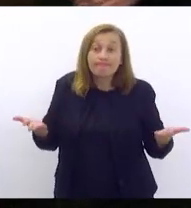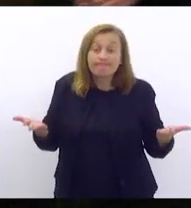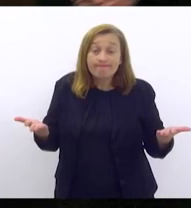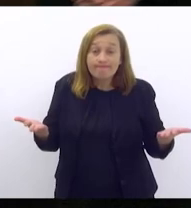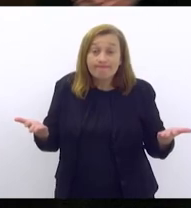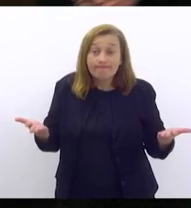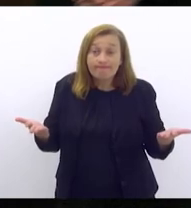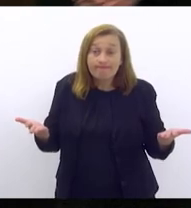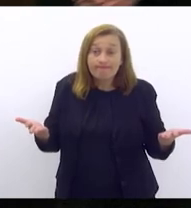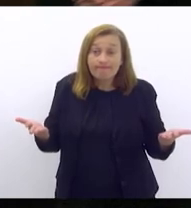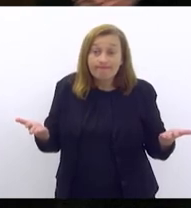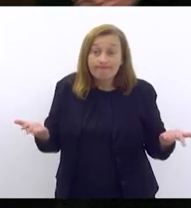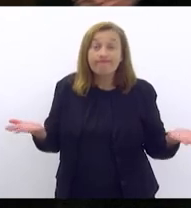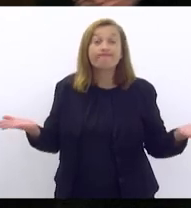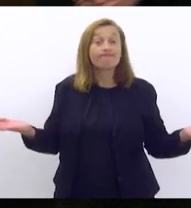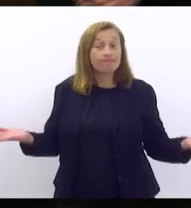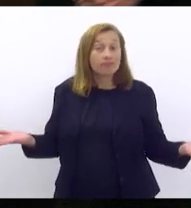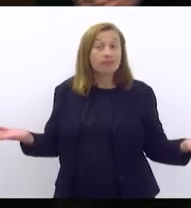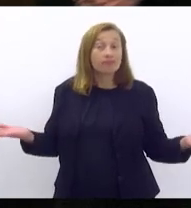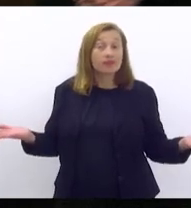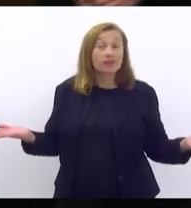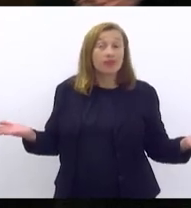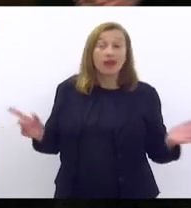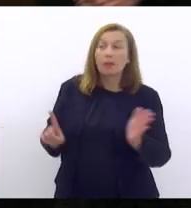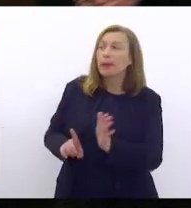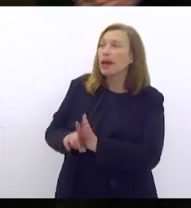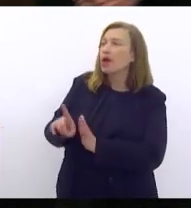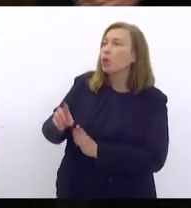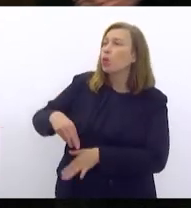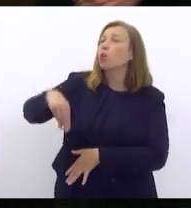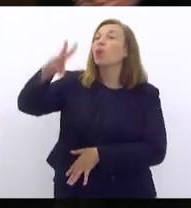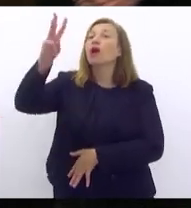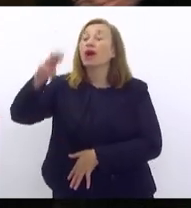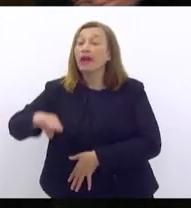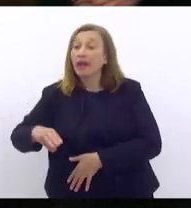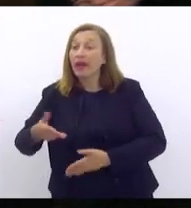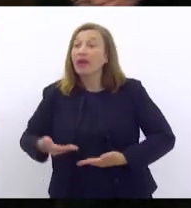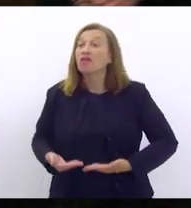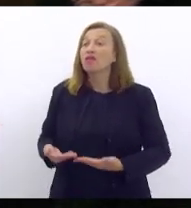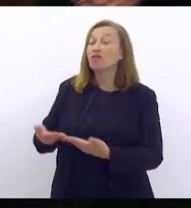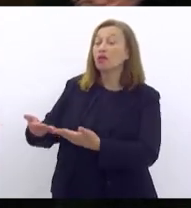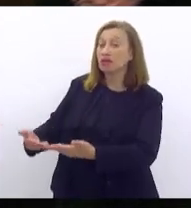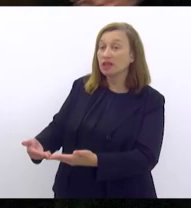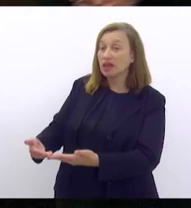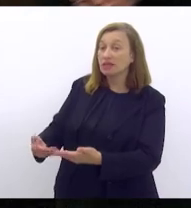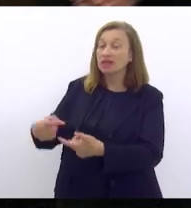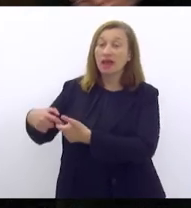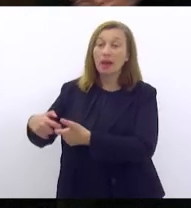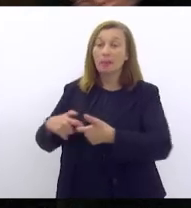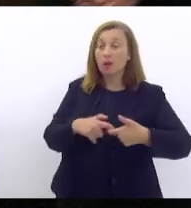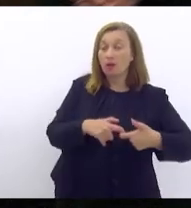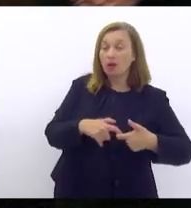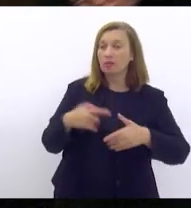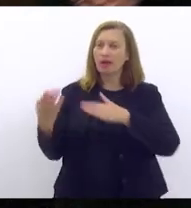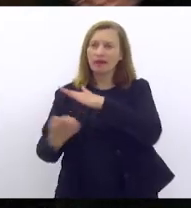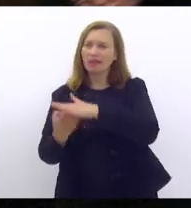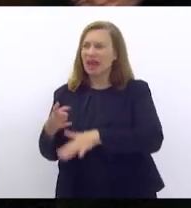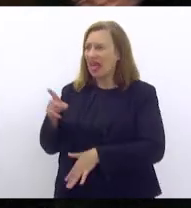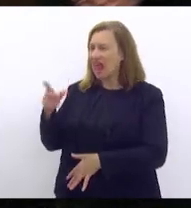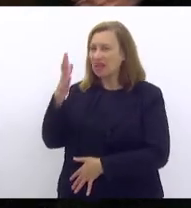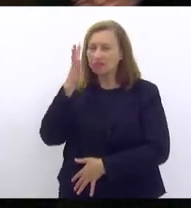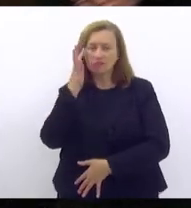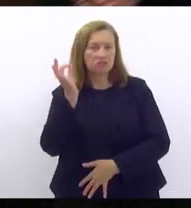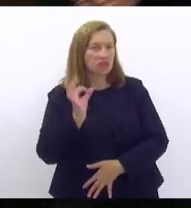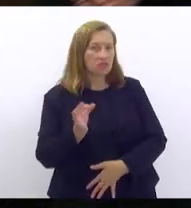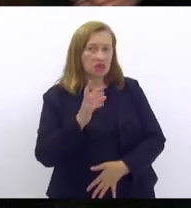fica, né, no ar quem fornece os reboques para a empresa de reboque. Ela também não soube responder.